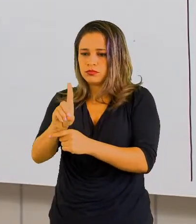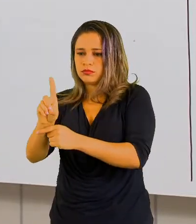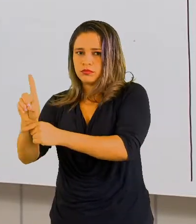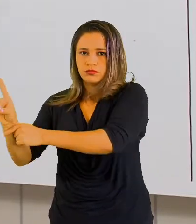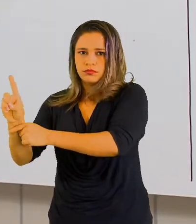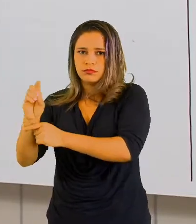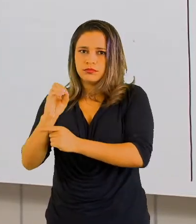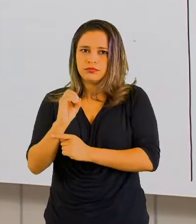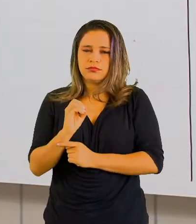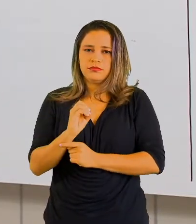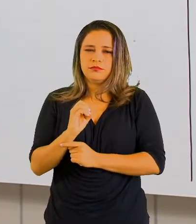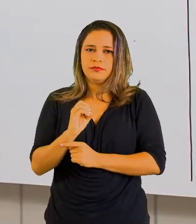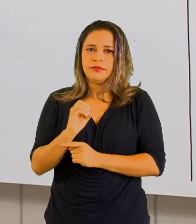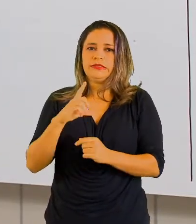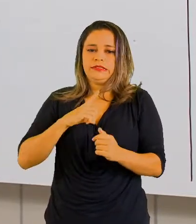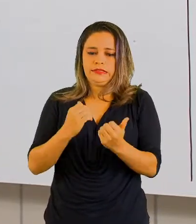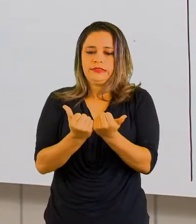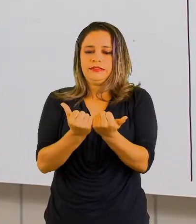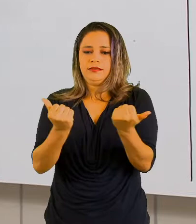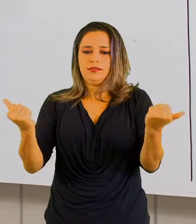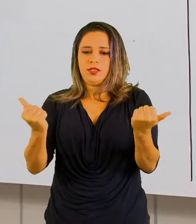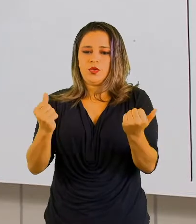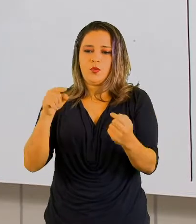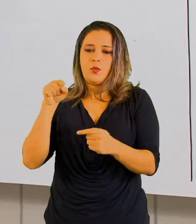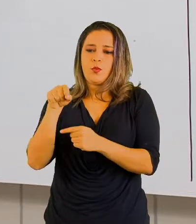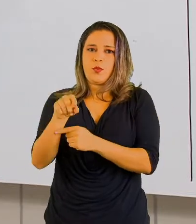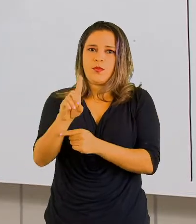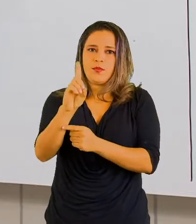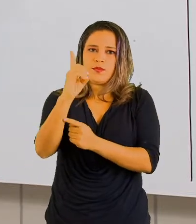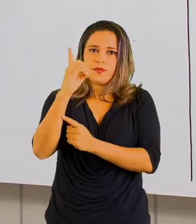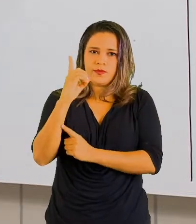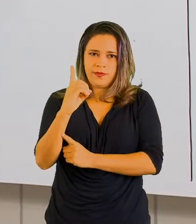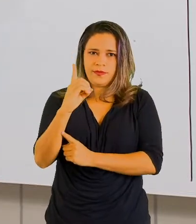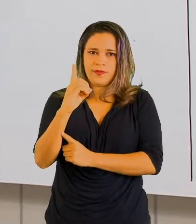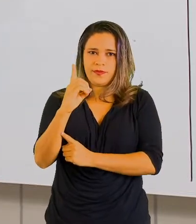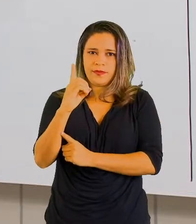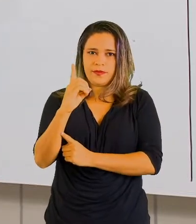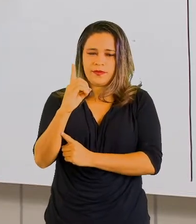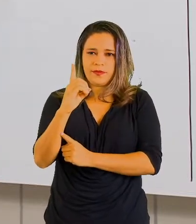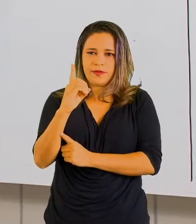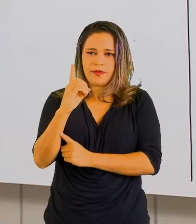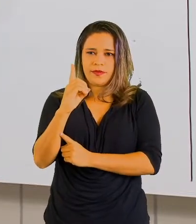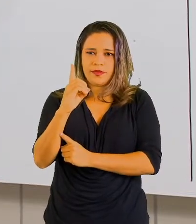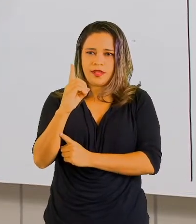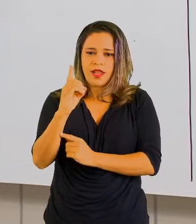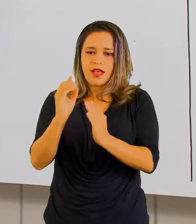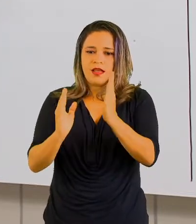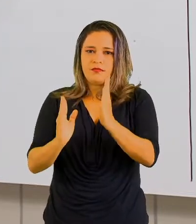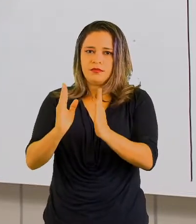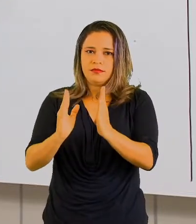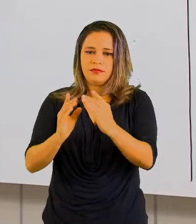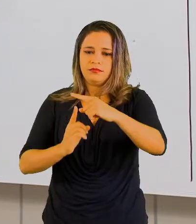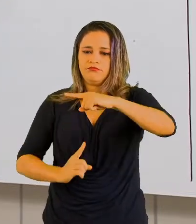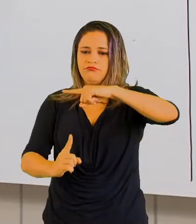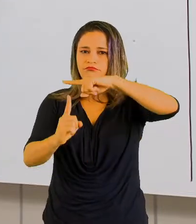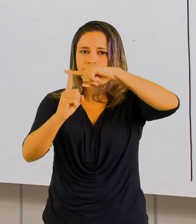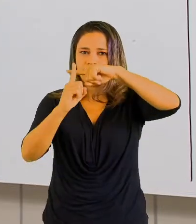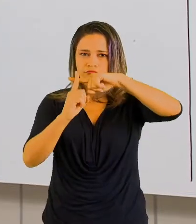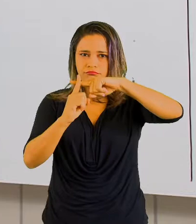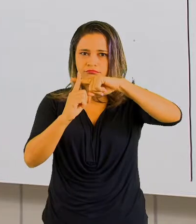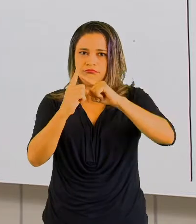Eu tenho aqui o ponto D, né? A abscissa do ponto D é 1 positivo,